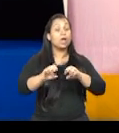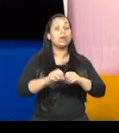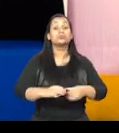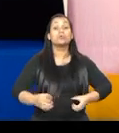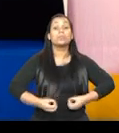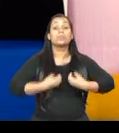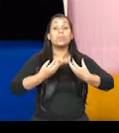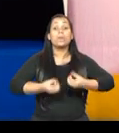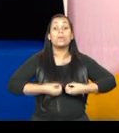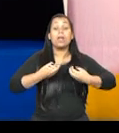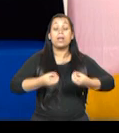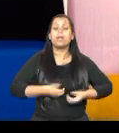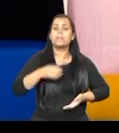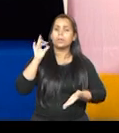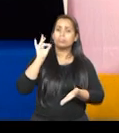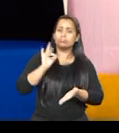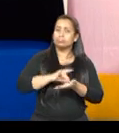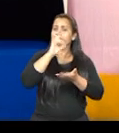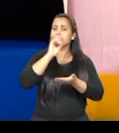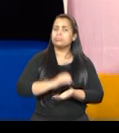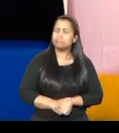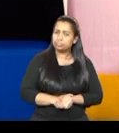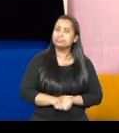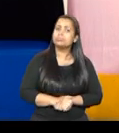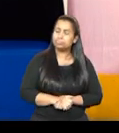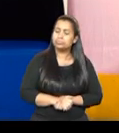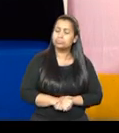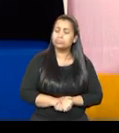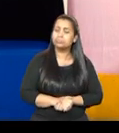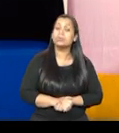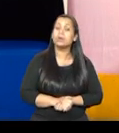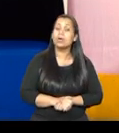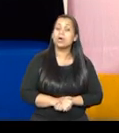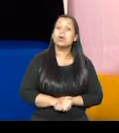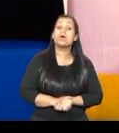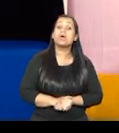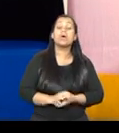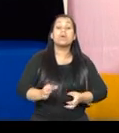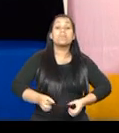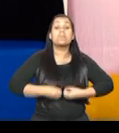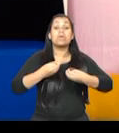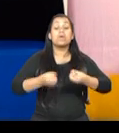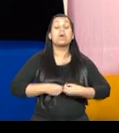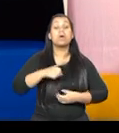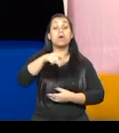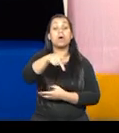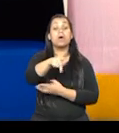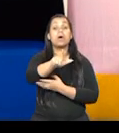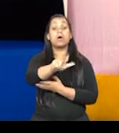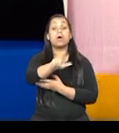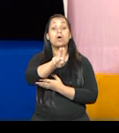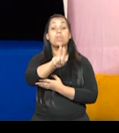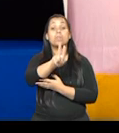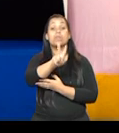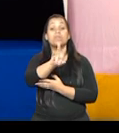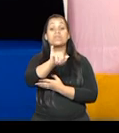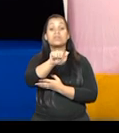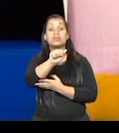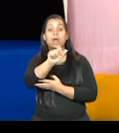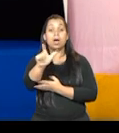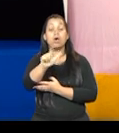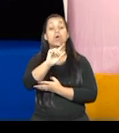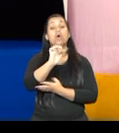poema concreto, fazendo uma análise do poema Pluvial, Fluvial, de Augusto de Campos.